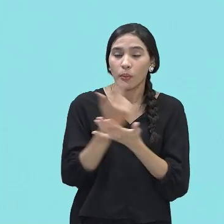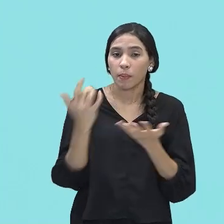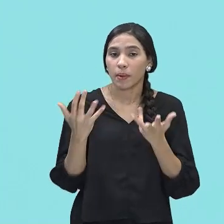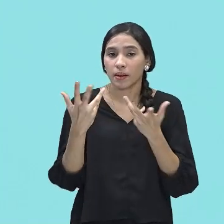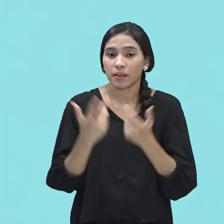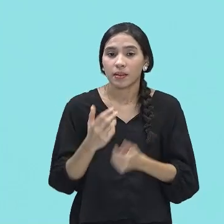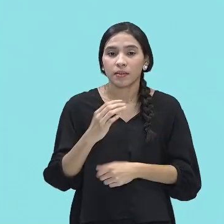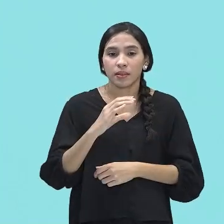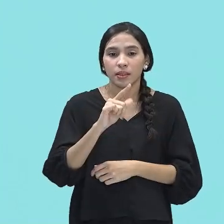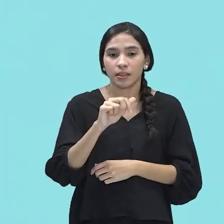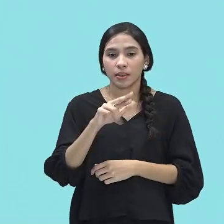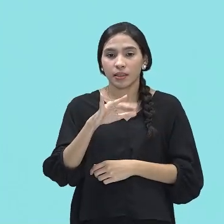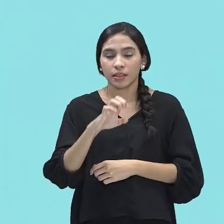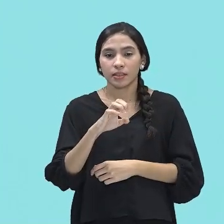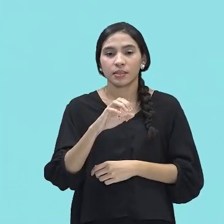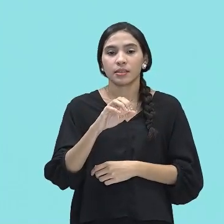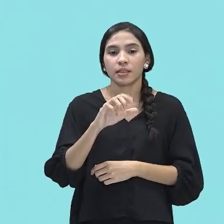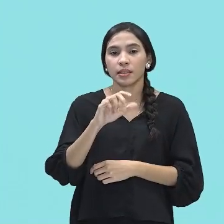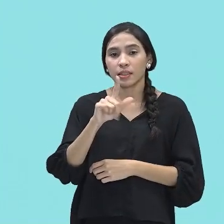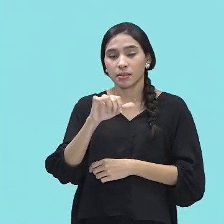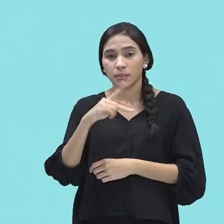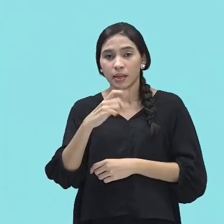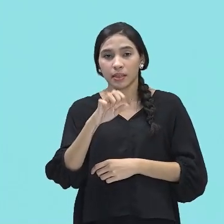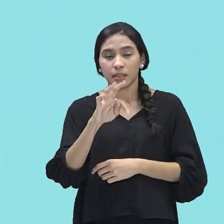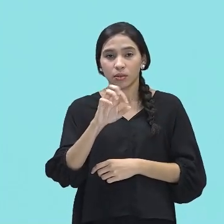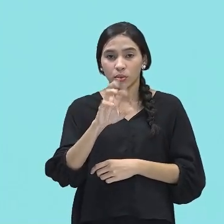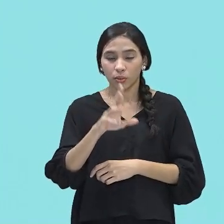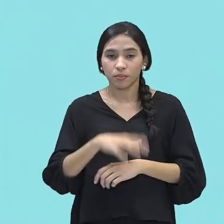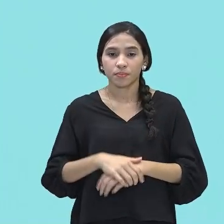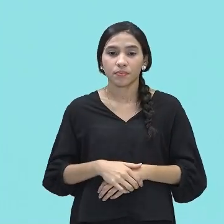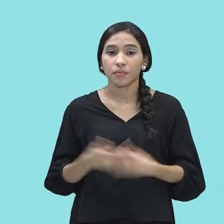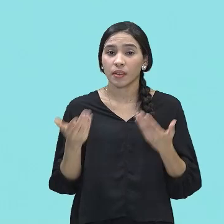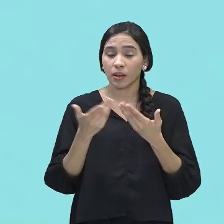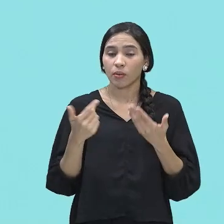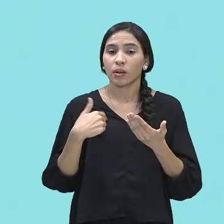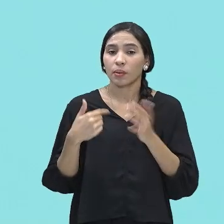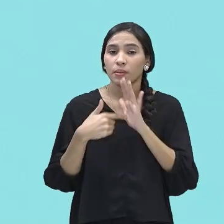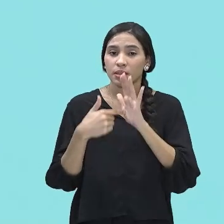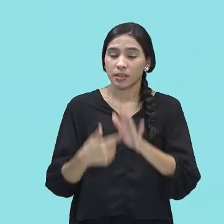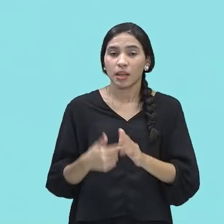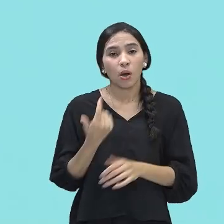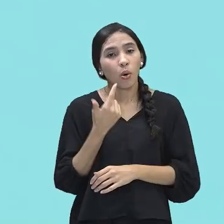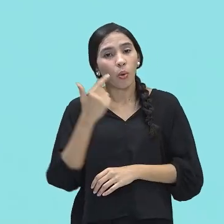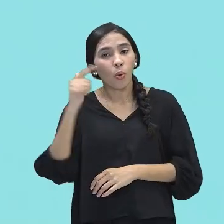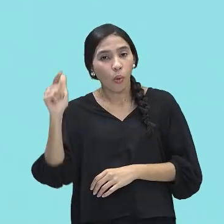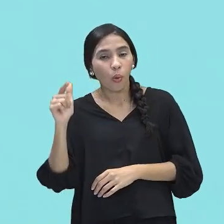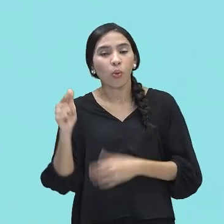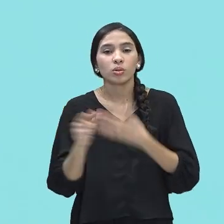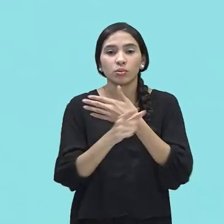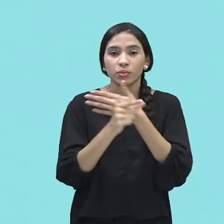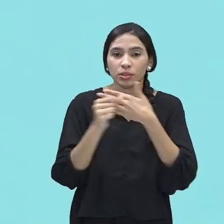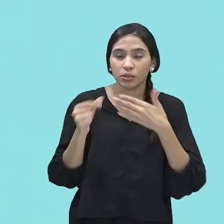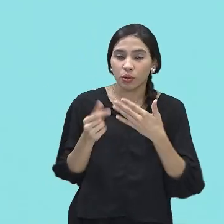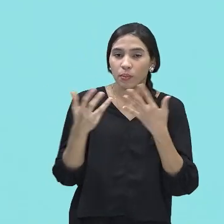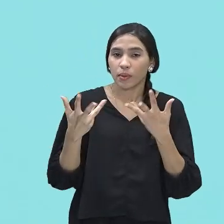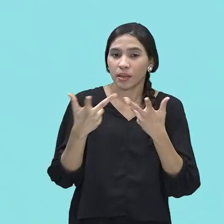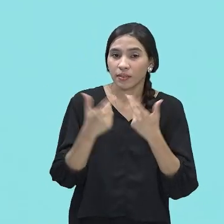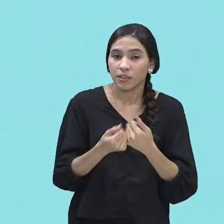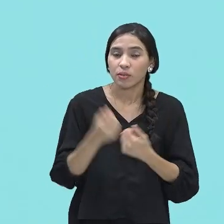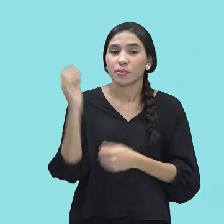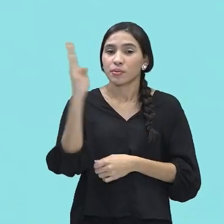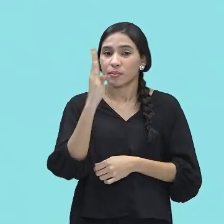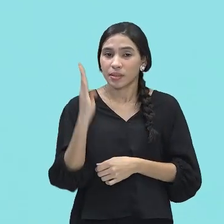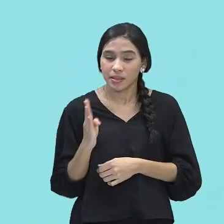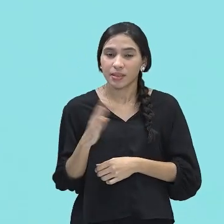Clarice Lispector. Aconselho ler, tá bom? E agora vou apresentar para vocês mais um escritor maravilhoso, esse é